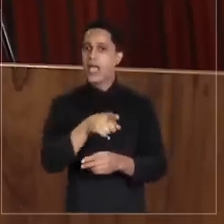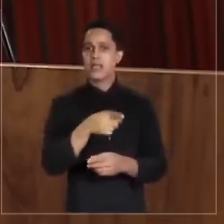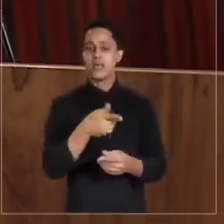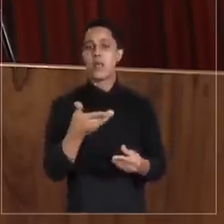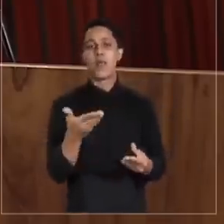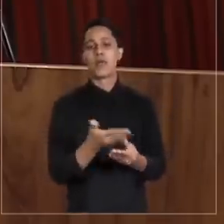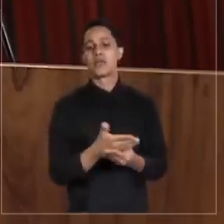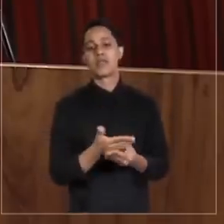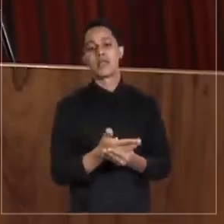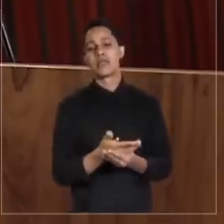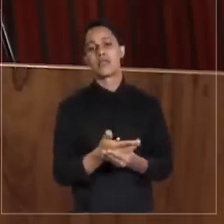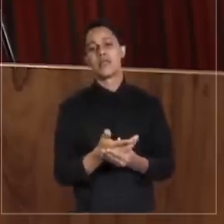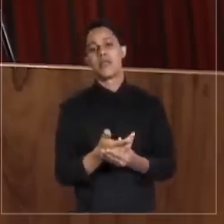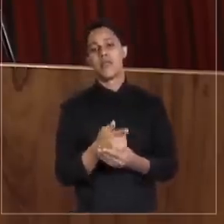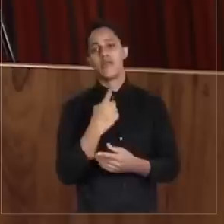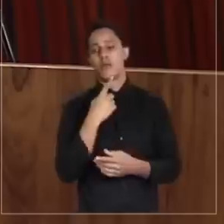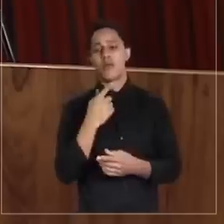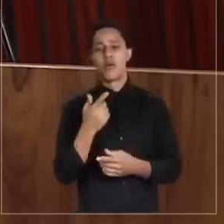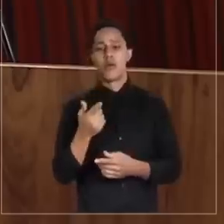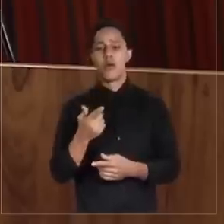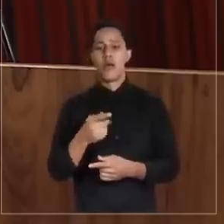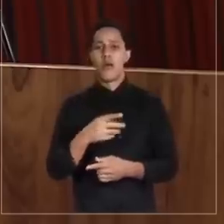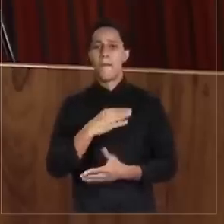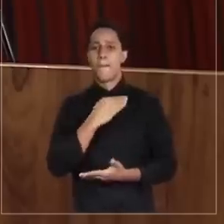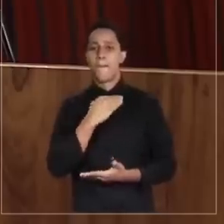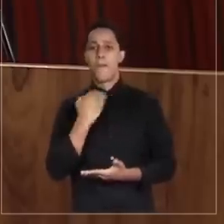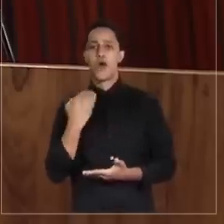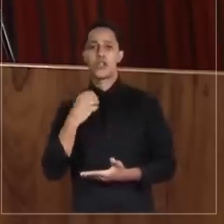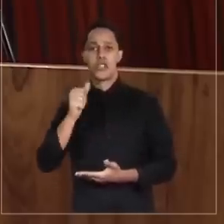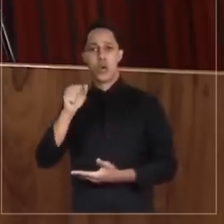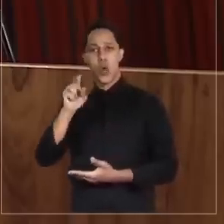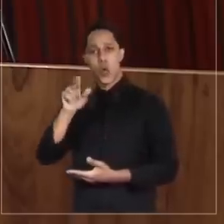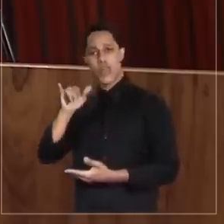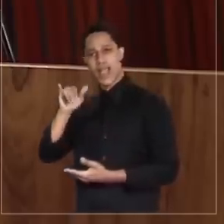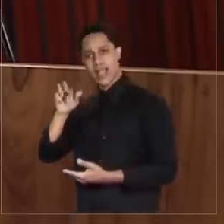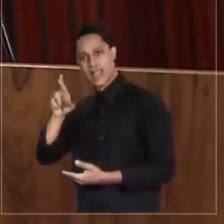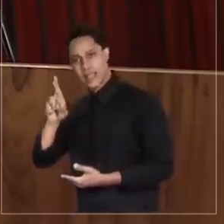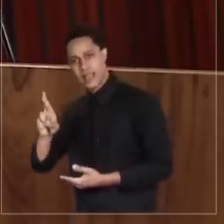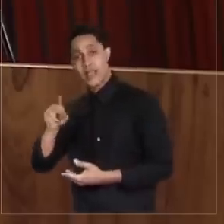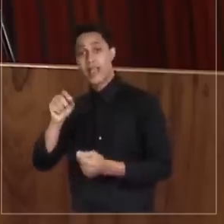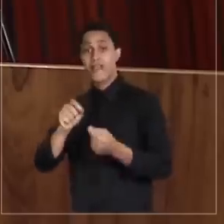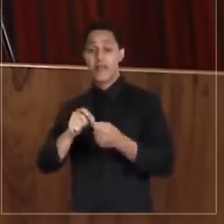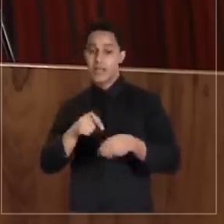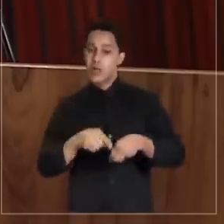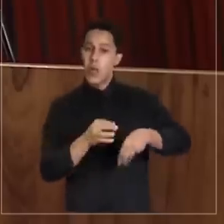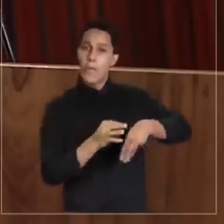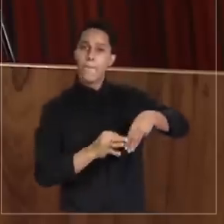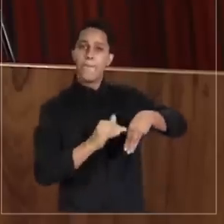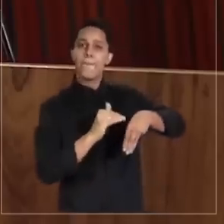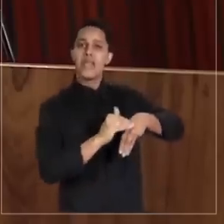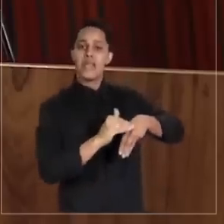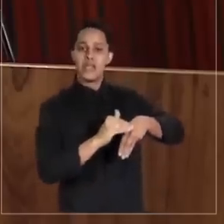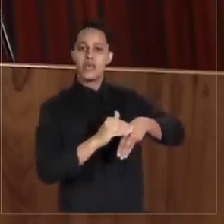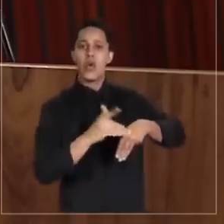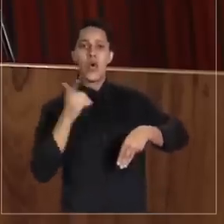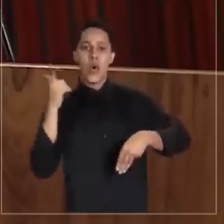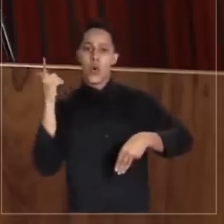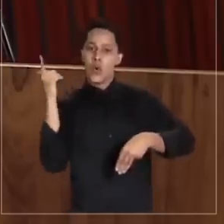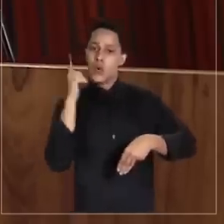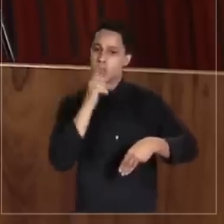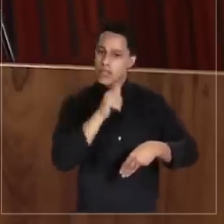conhecido tragicamente como Chacina de Unaí, fez com que o ministro Sepúlveda Pertence, ministro desta